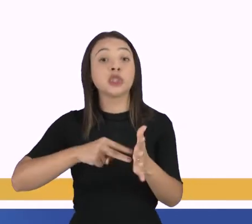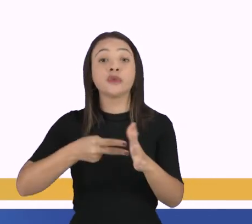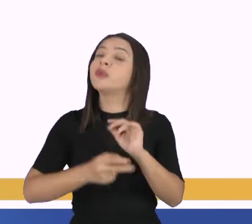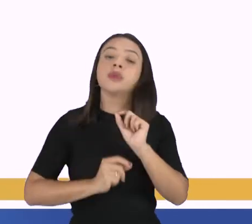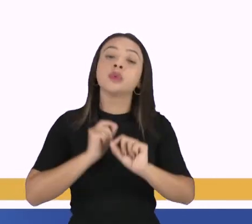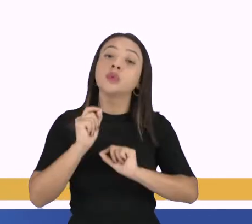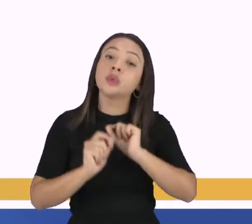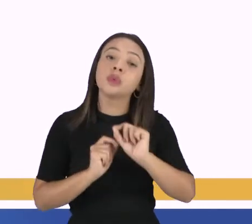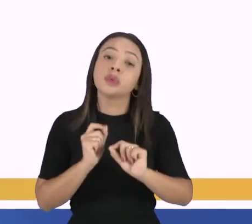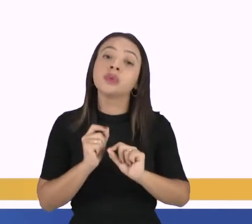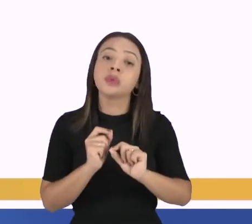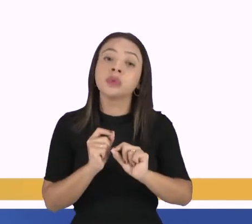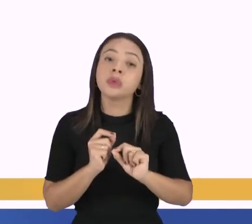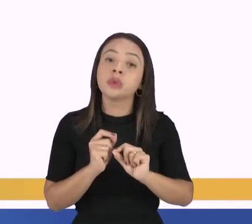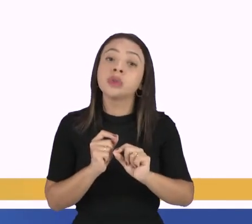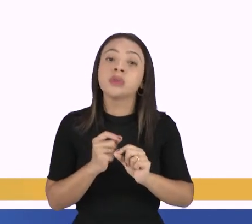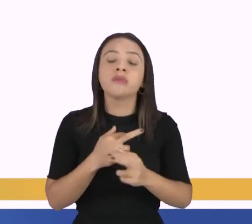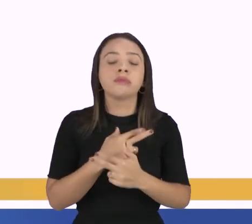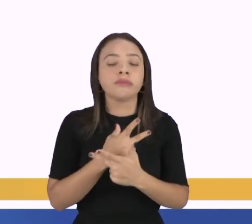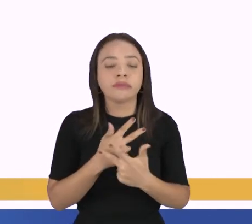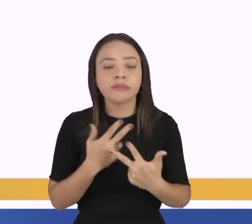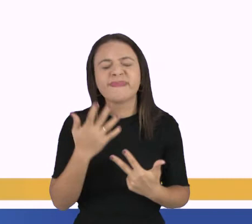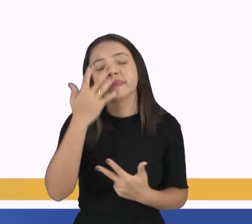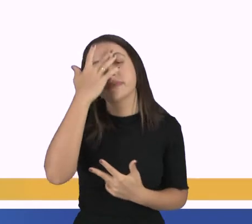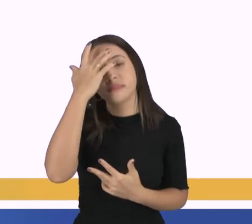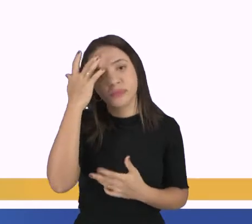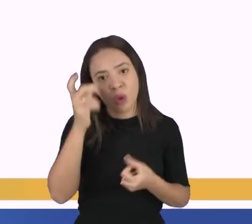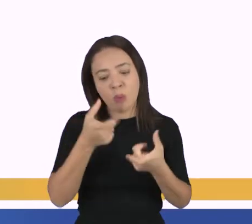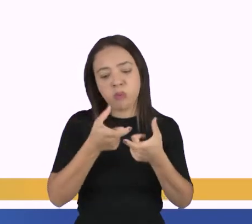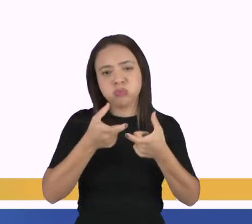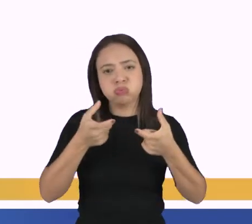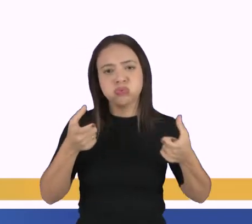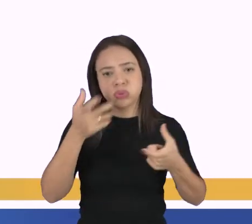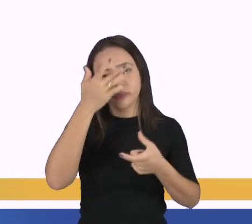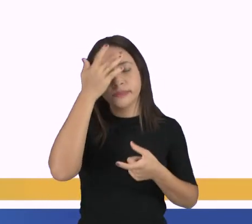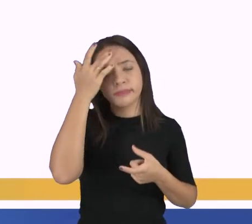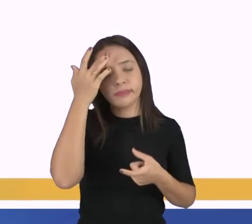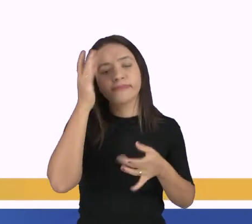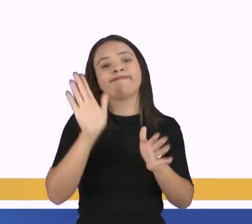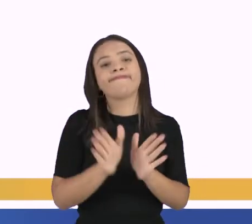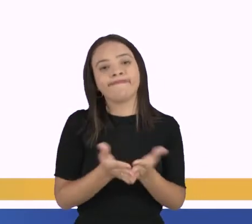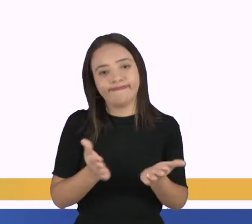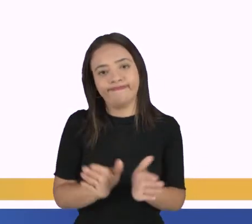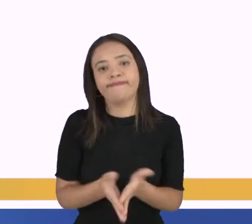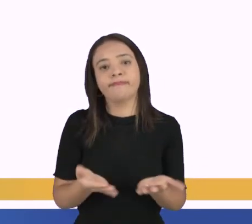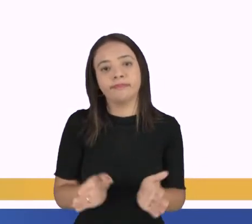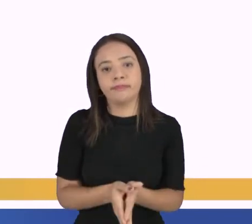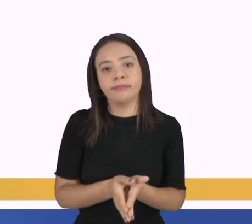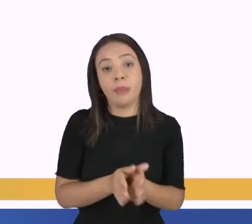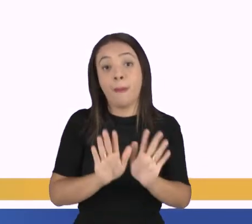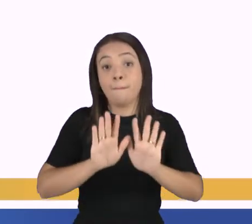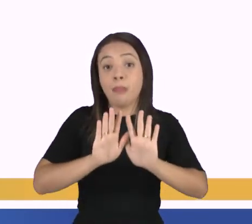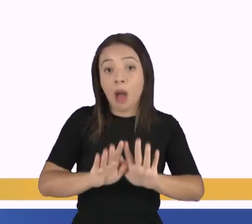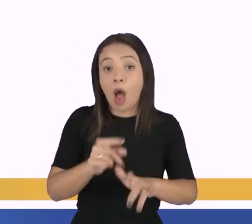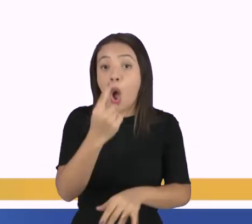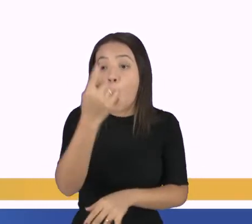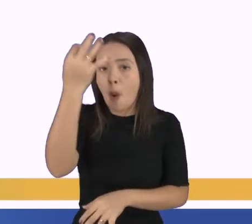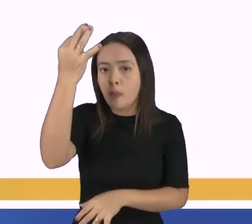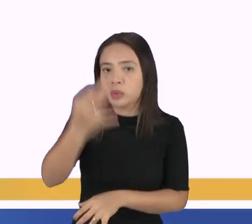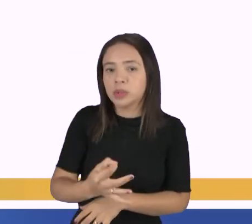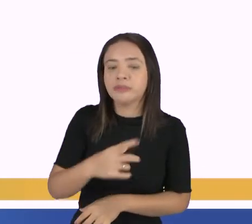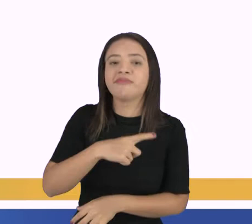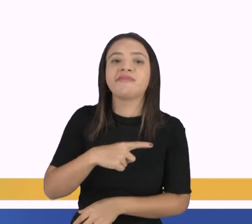gráfico quer dizer? Que muitas pessoas estão, né, vivendo na miséria, enquanto 1%, né, acumula todas